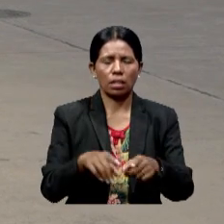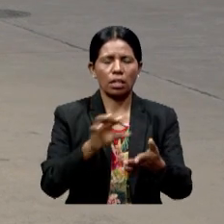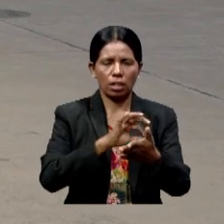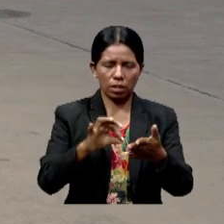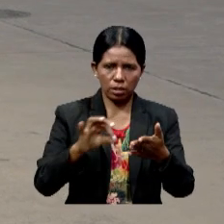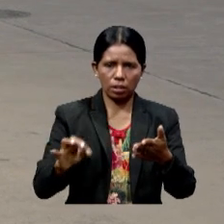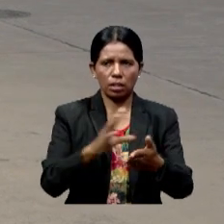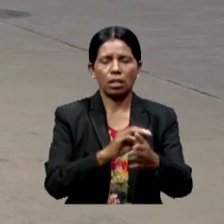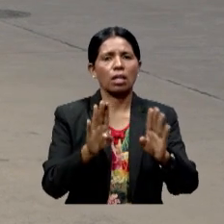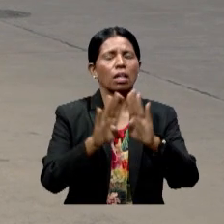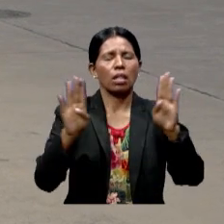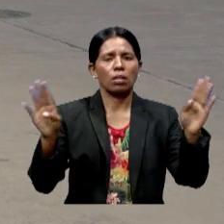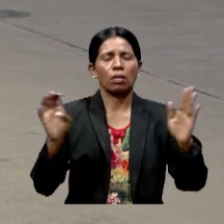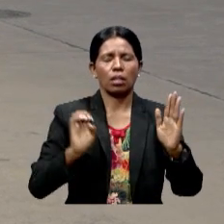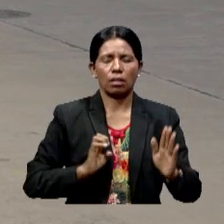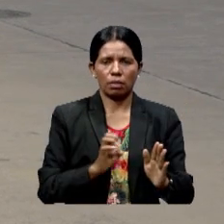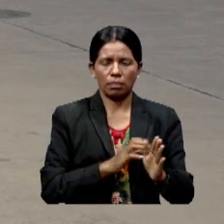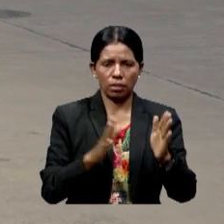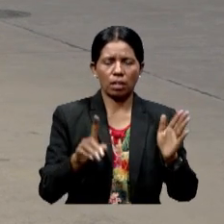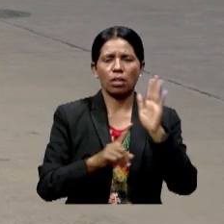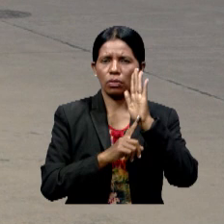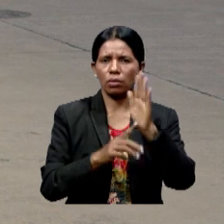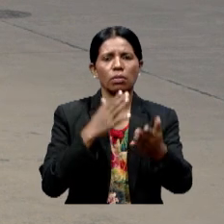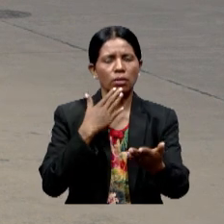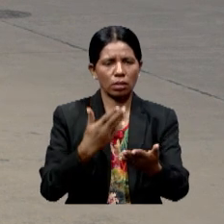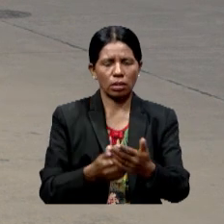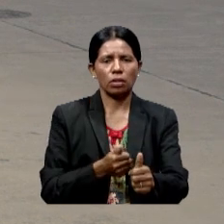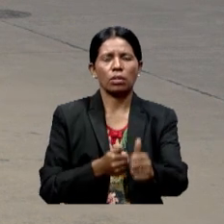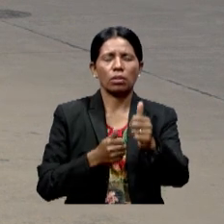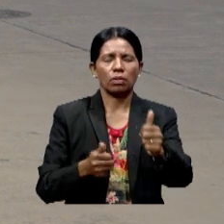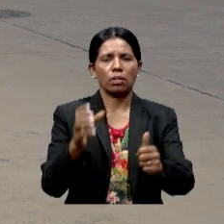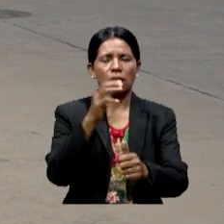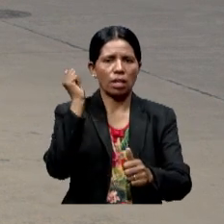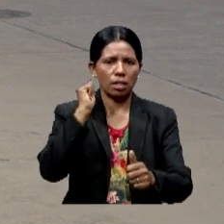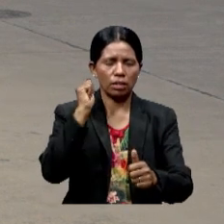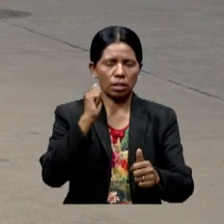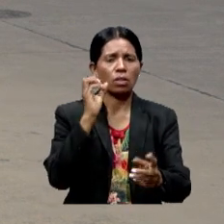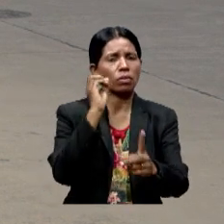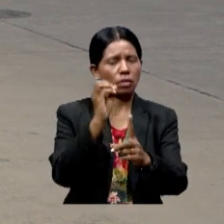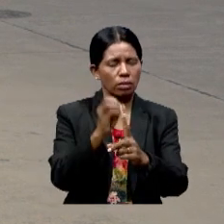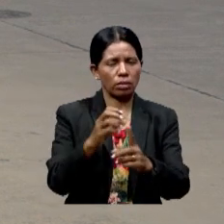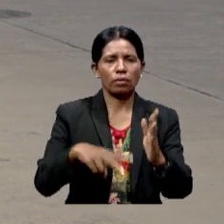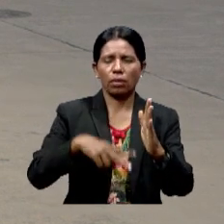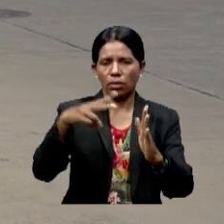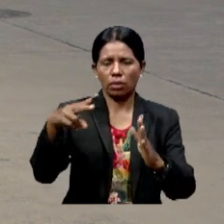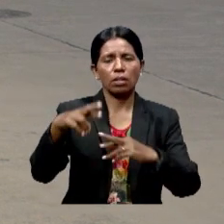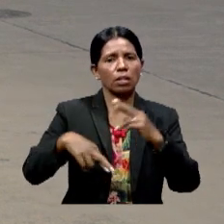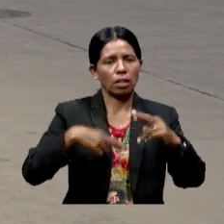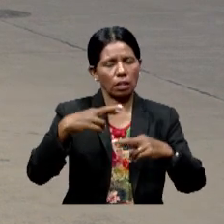tratado, loque embaixada no raturo vontade, atutuir ASEAN em objetivo, valor no regulamento SIRA.